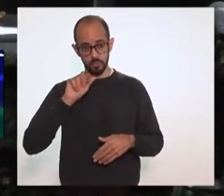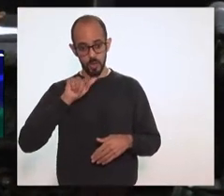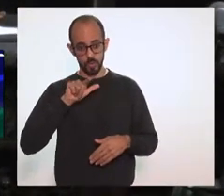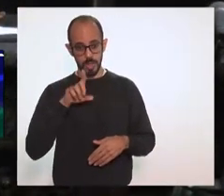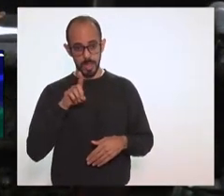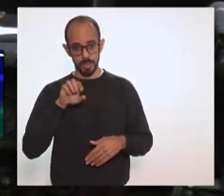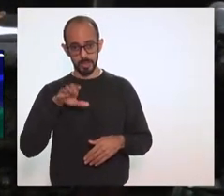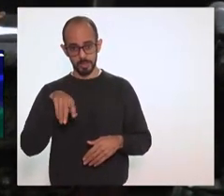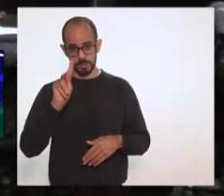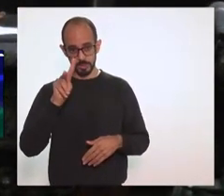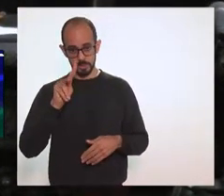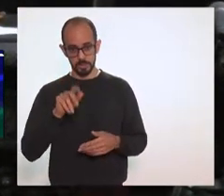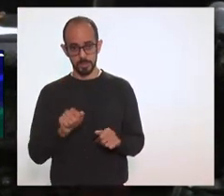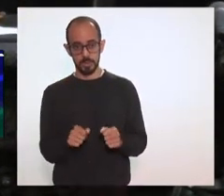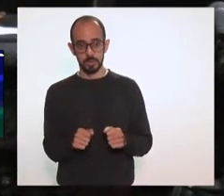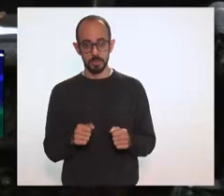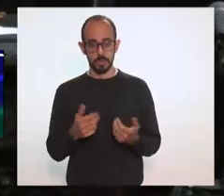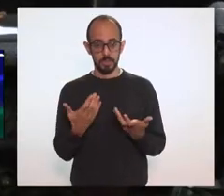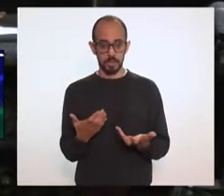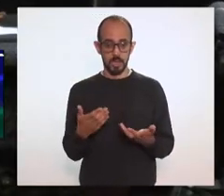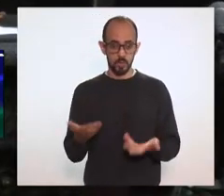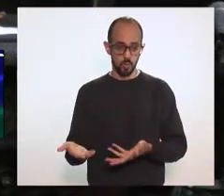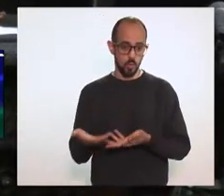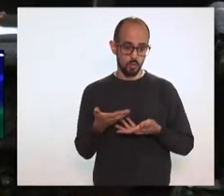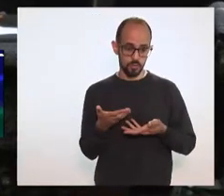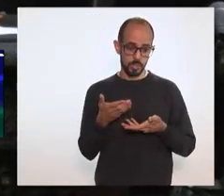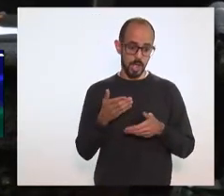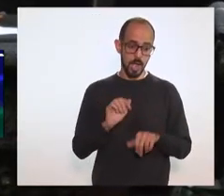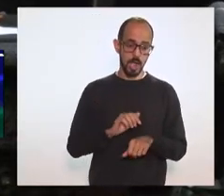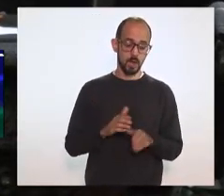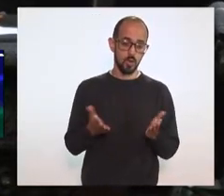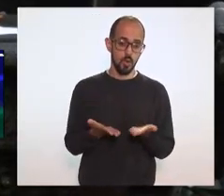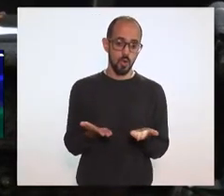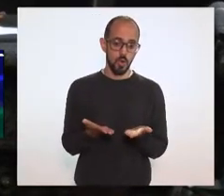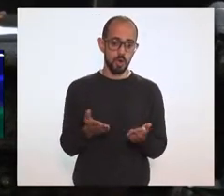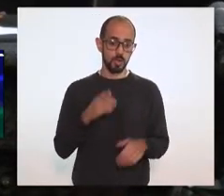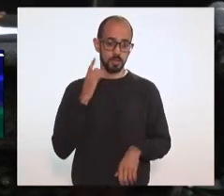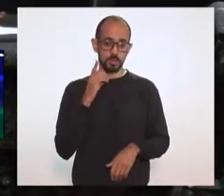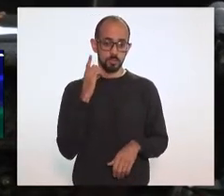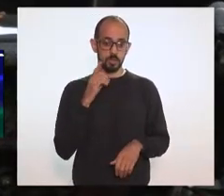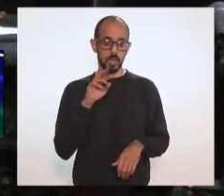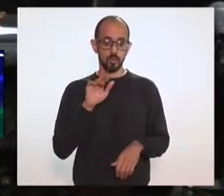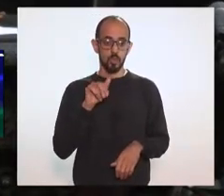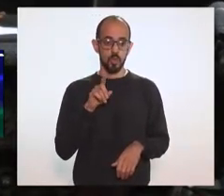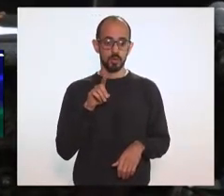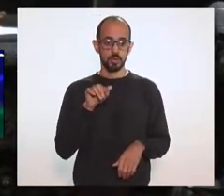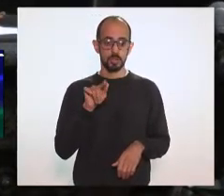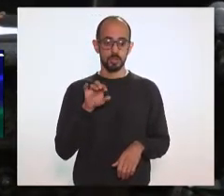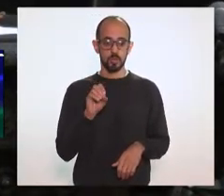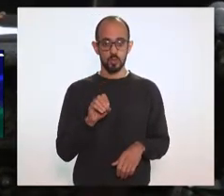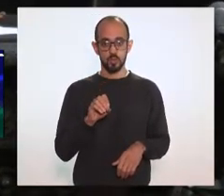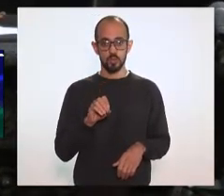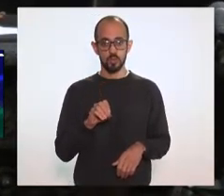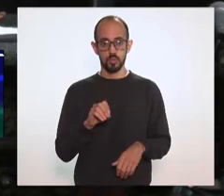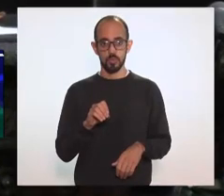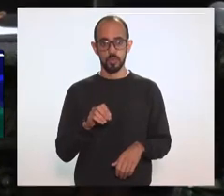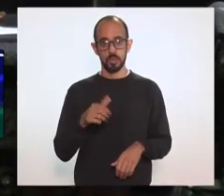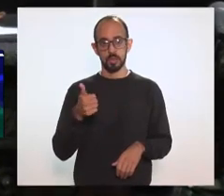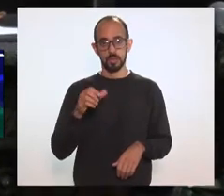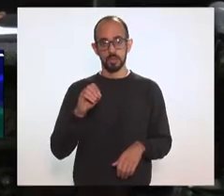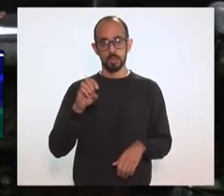Carneiro. Gostaria de convidar a fazer o uso da palavra o deputado Rodrigo Amorim. O senhor dispõe de 10